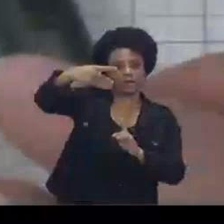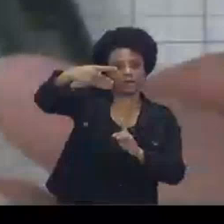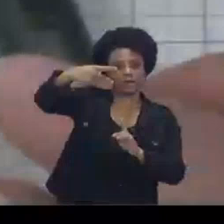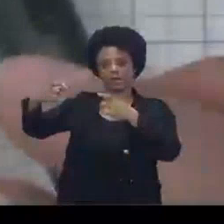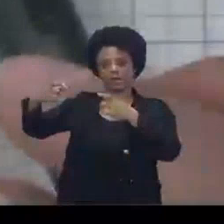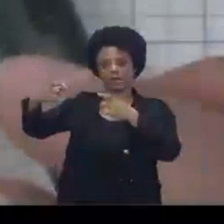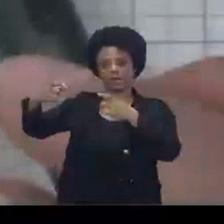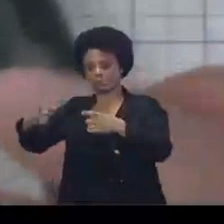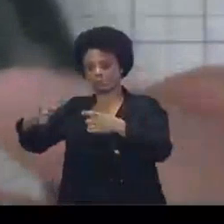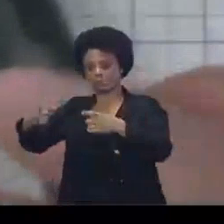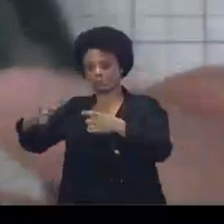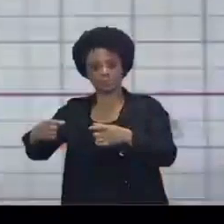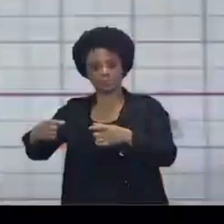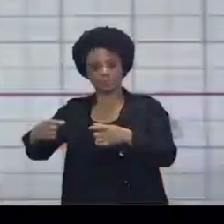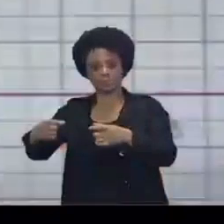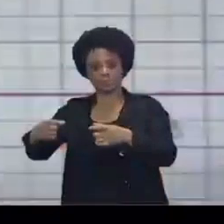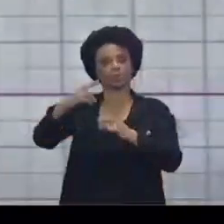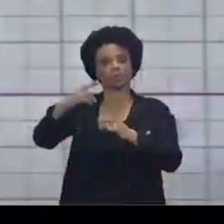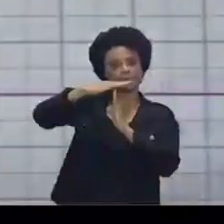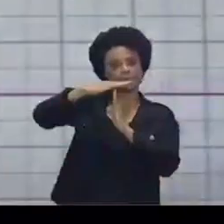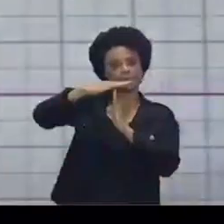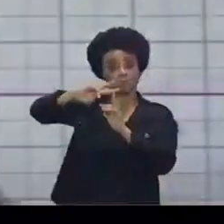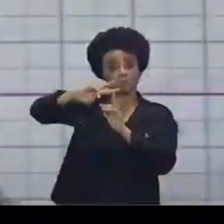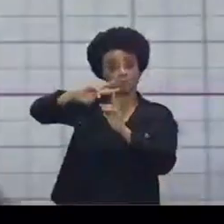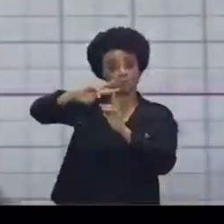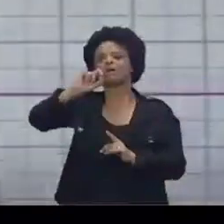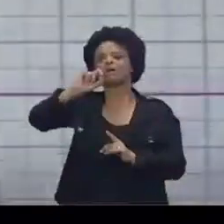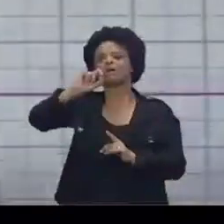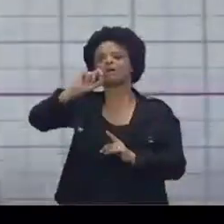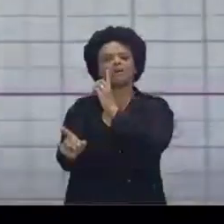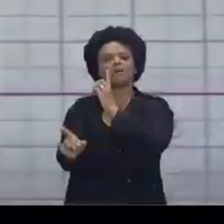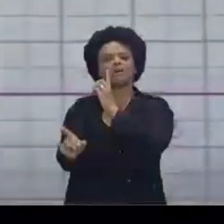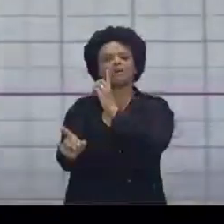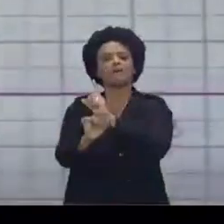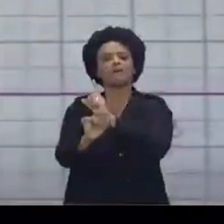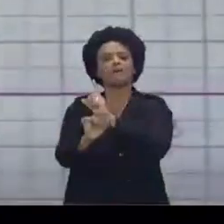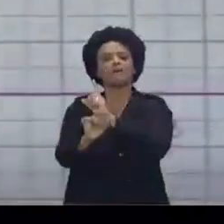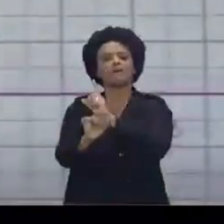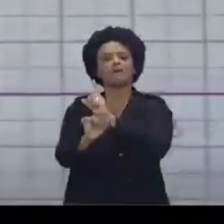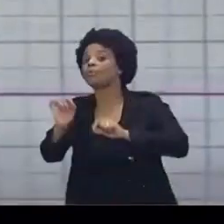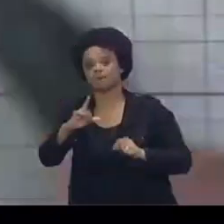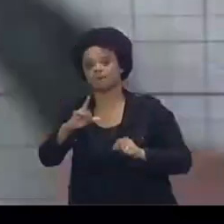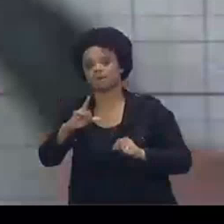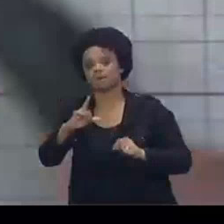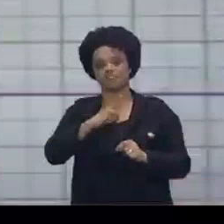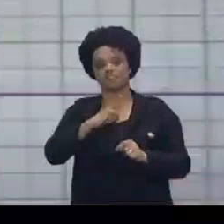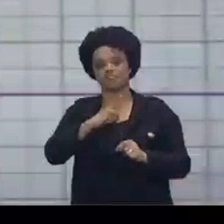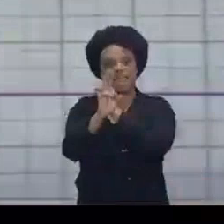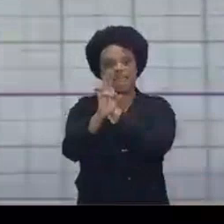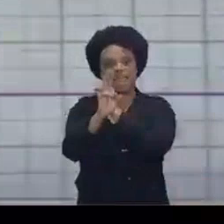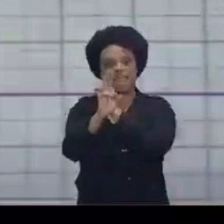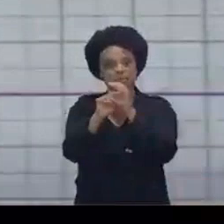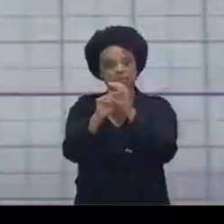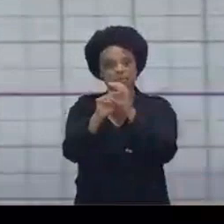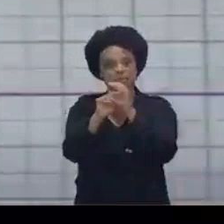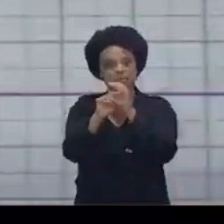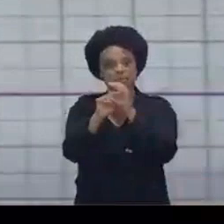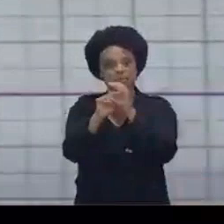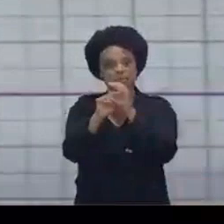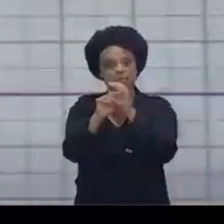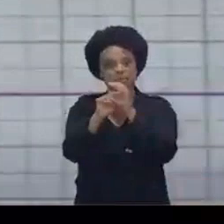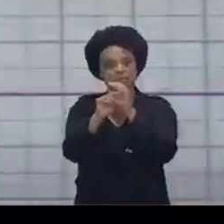posição versus tempo ao quadrado, o que você vai encontrar? Você vai encontrar uma linearização do seu gráfico, ou seja,